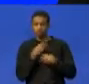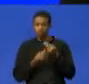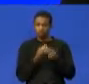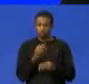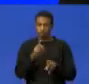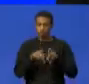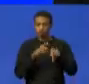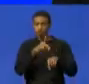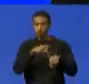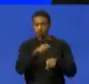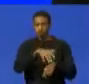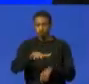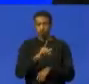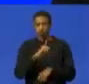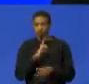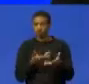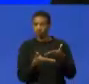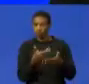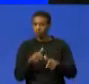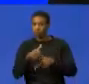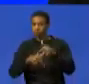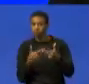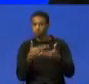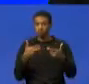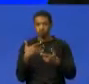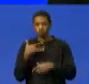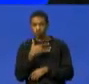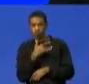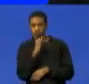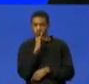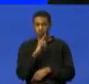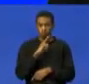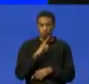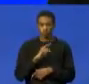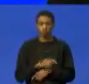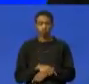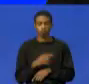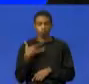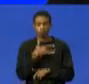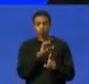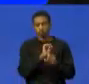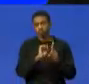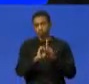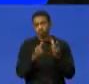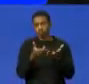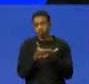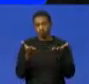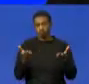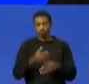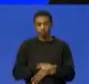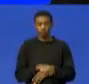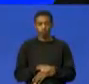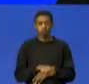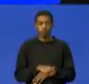que aquele país lidava, trabalhava com as questões de saúde pública, né, de saúde